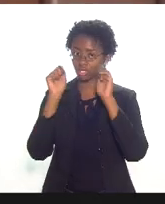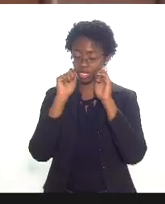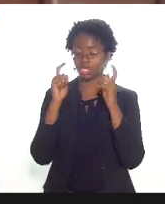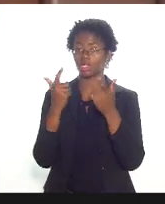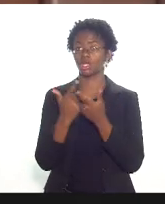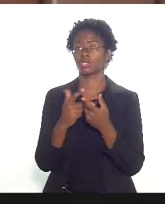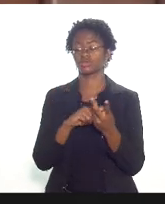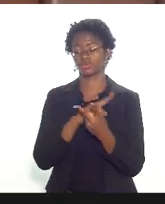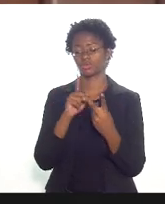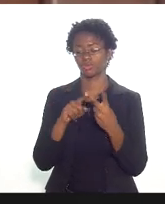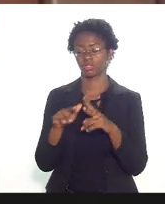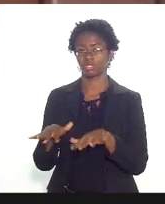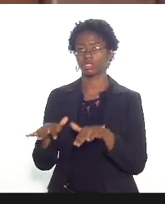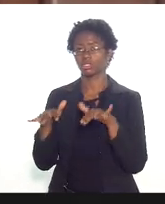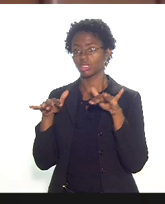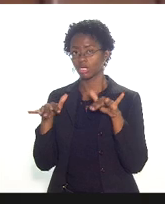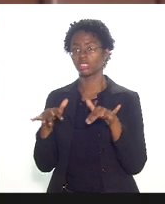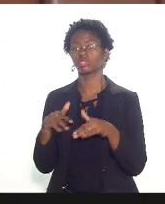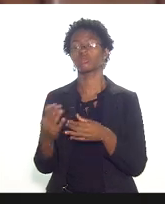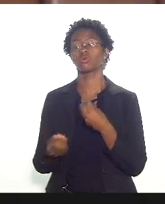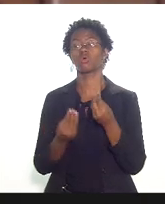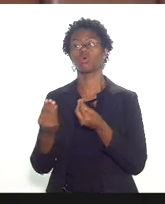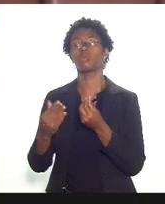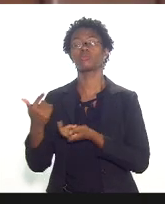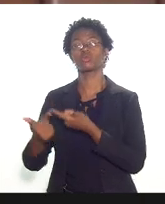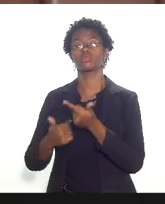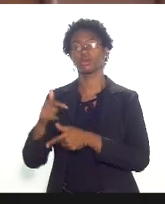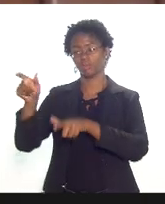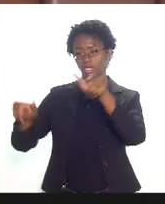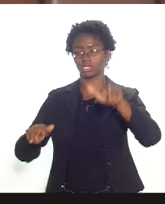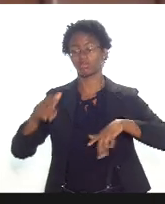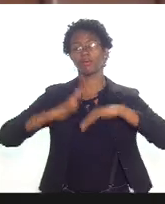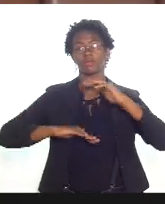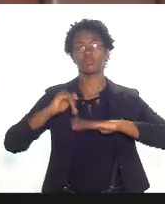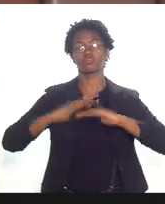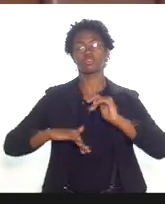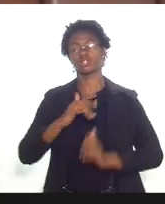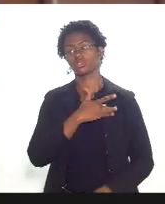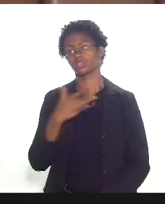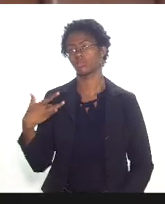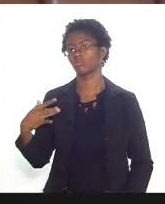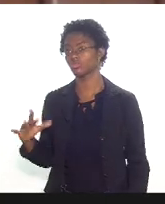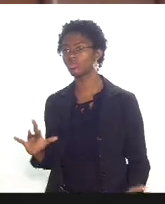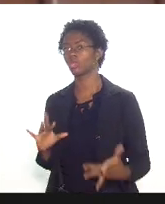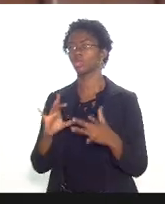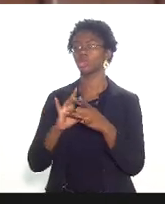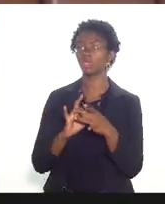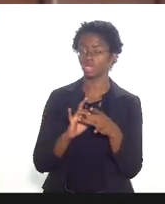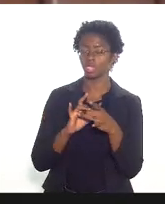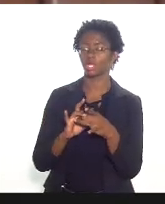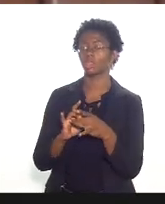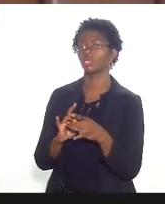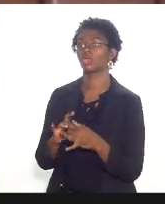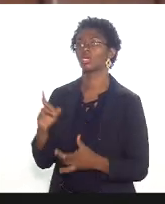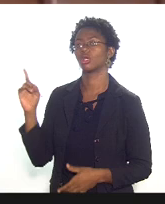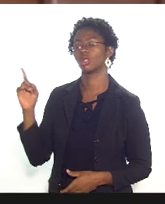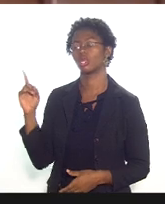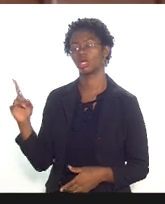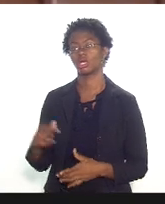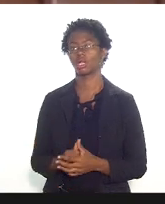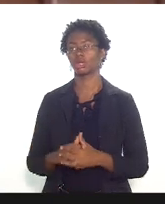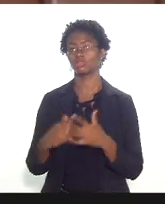Audiência pública sobre as condições de trabalho dos profissionais de saúde vinculados à Fundação Estadual de Saúde e enfrentamento